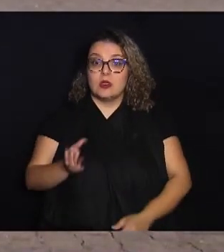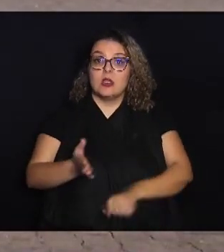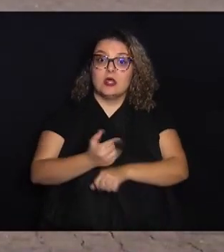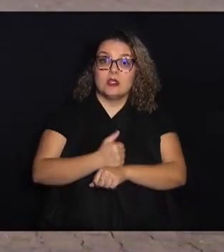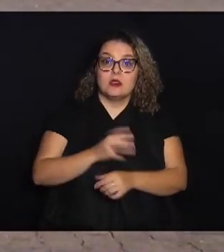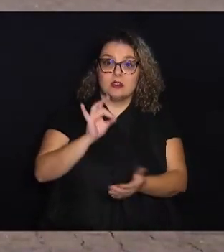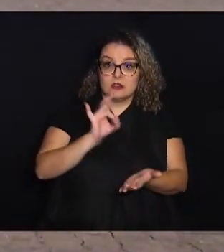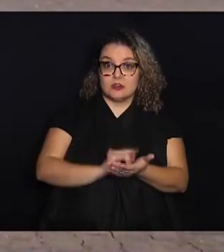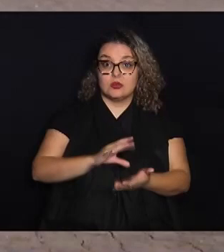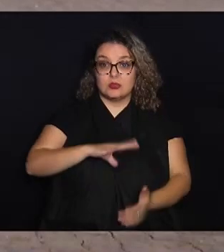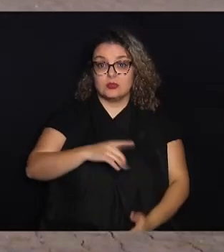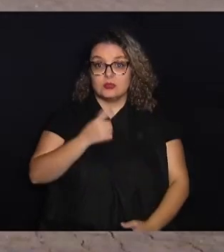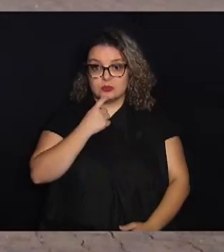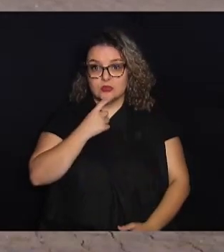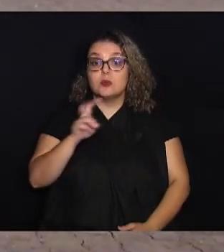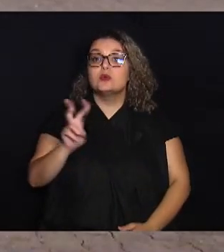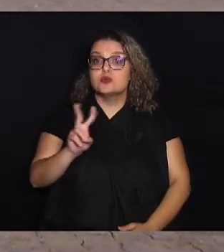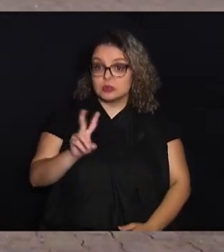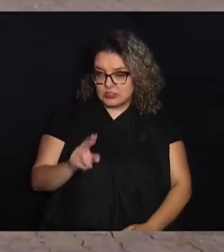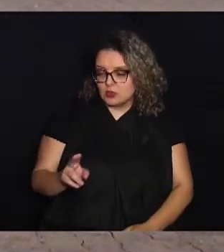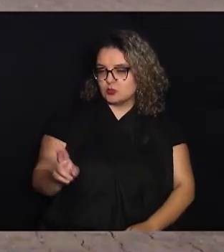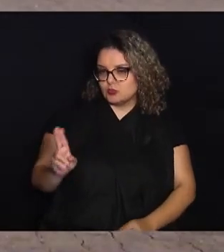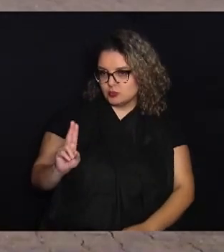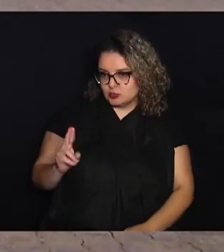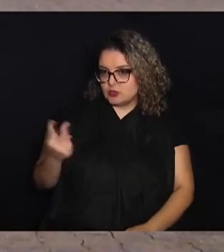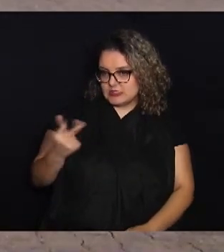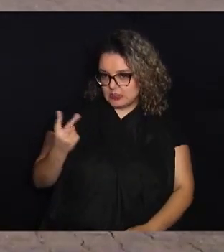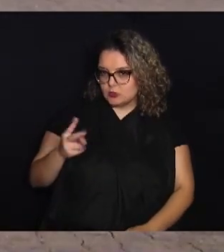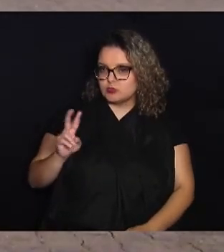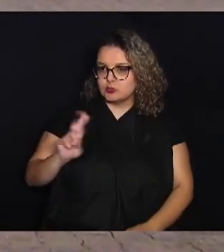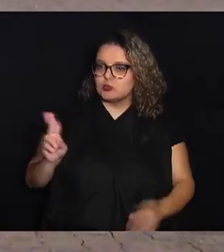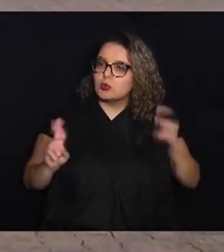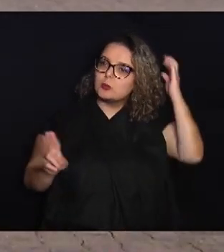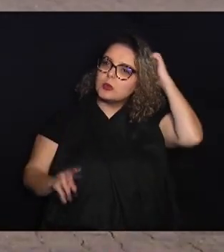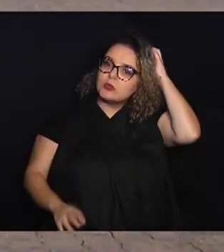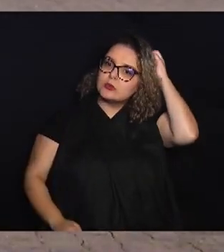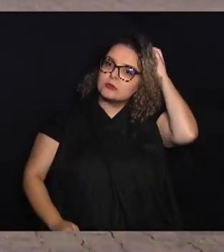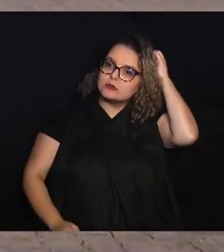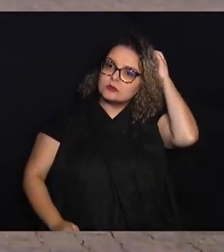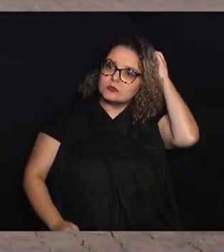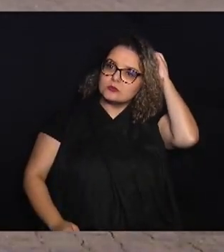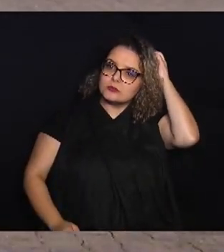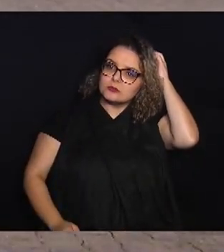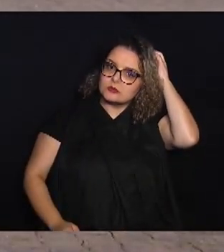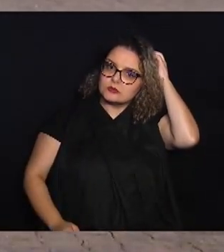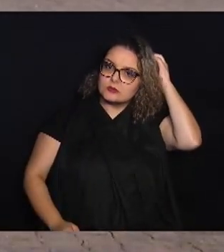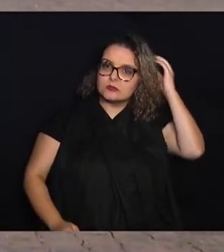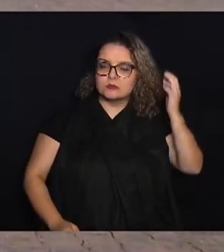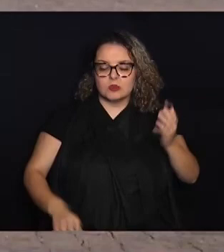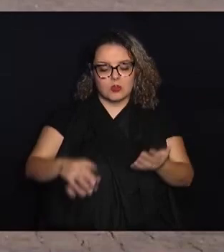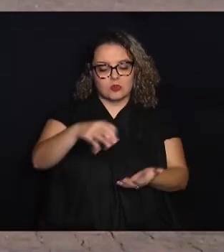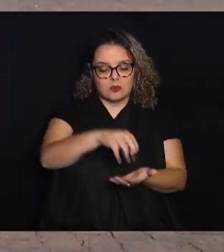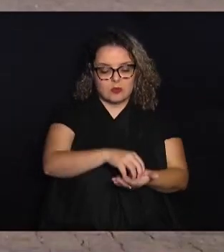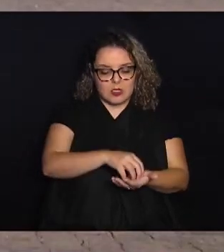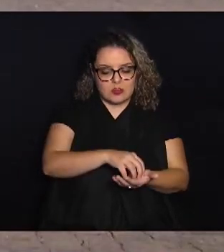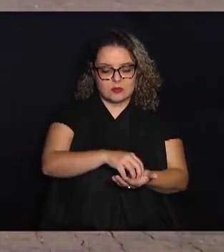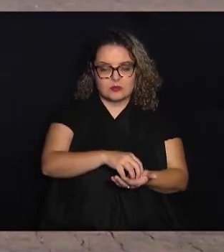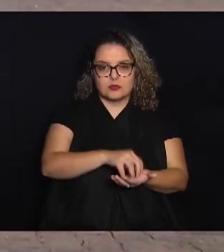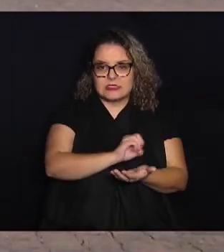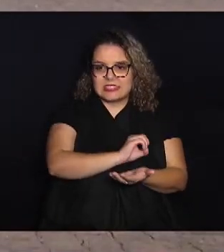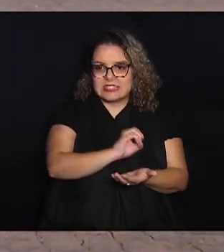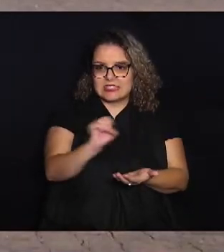tornar Campinas, né? O segundo nome, na verdade, né? E ali no ponto, no Marco Zero, fica aqui rodeado por